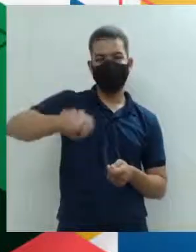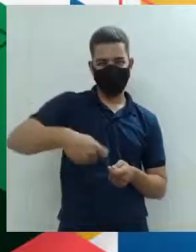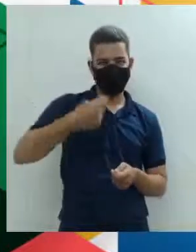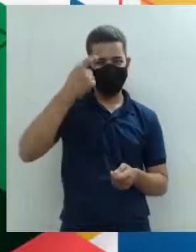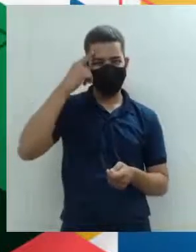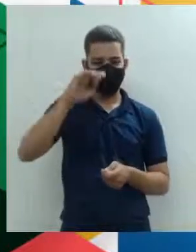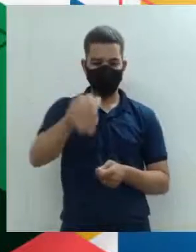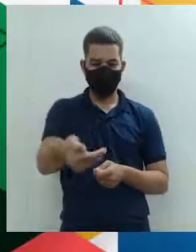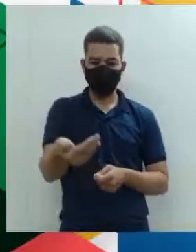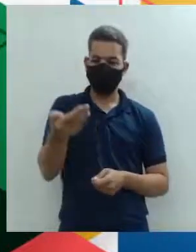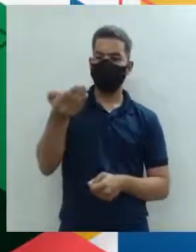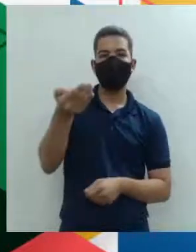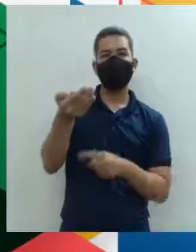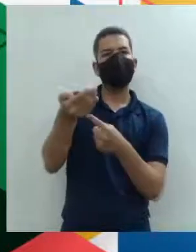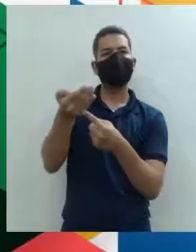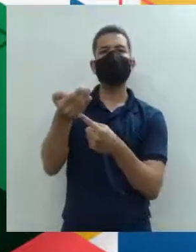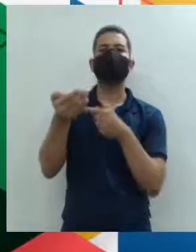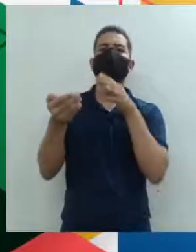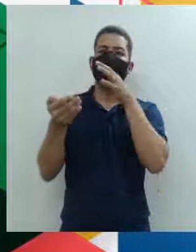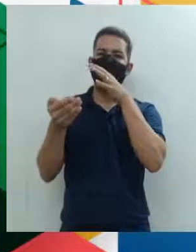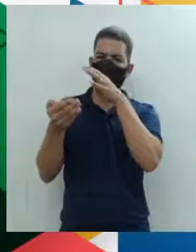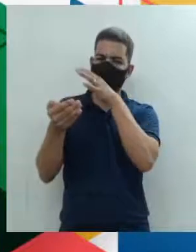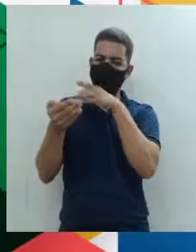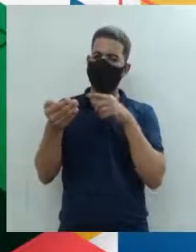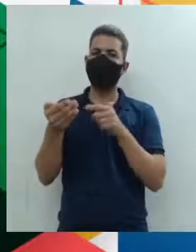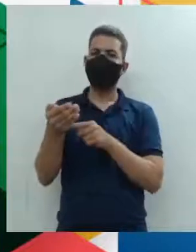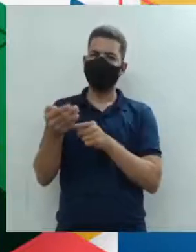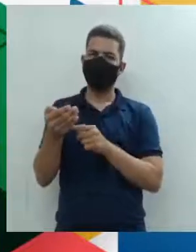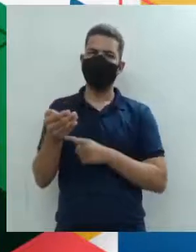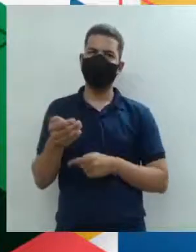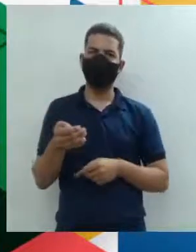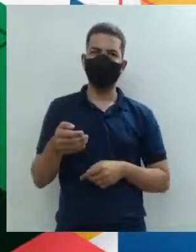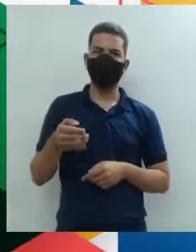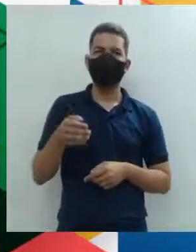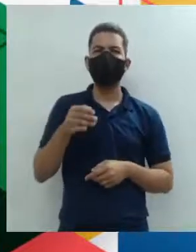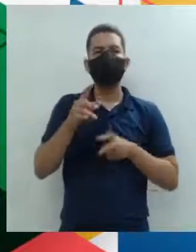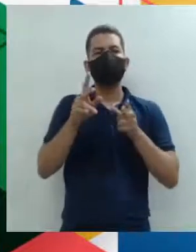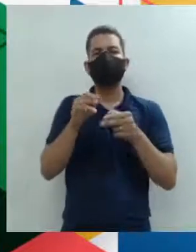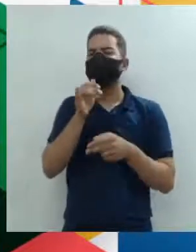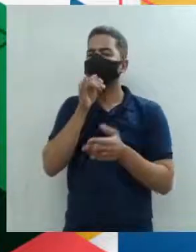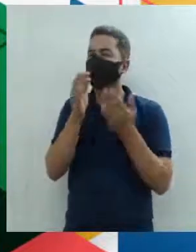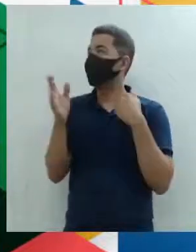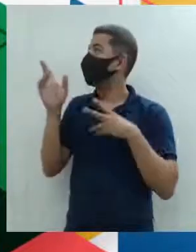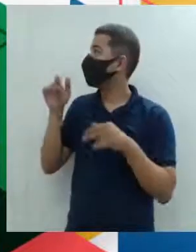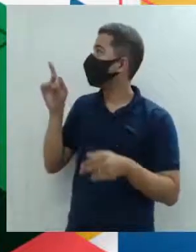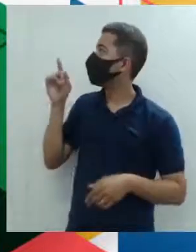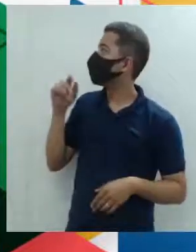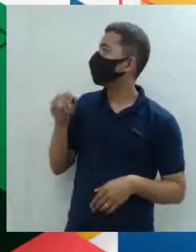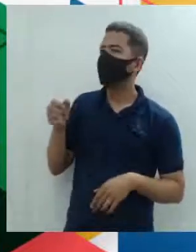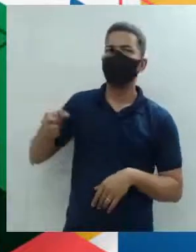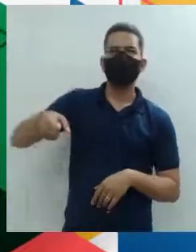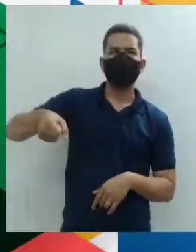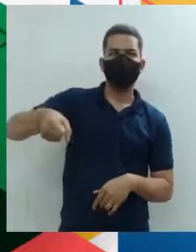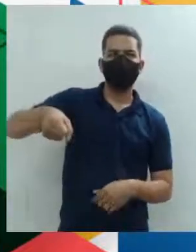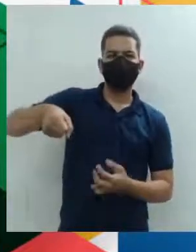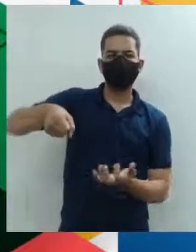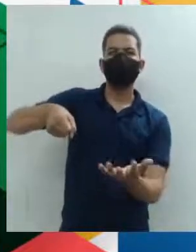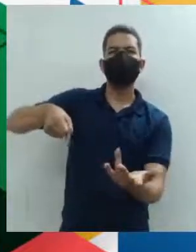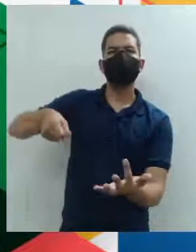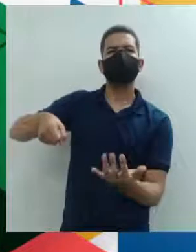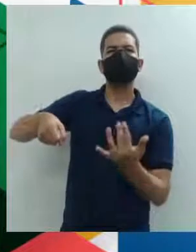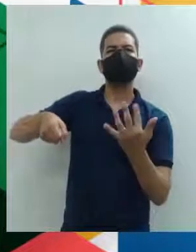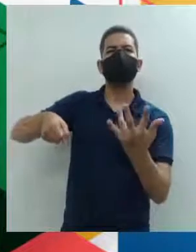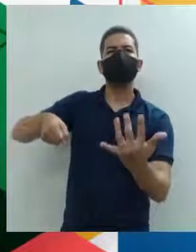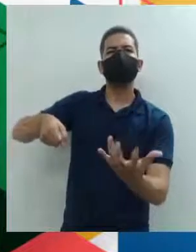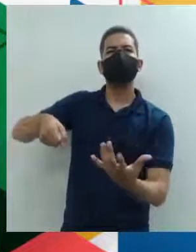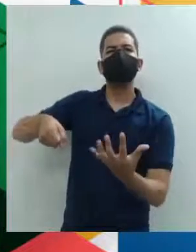exemplo, que está ali no fogo, vai começar a aquecer aquela colher, né? Então é um exemplo parecido. O que é que vai acontecer exatamente? Como é que o